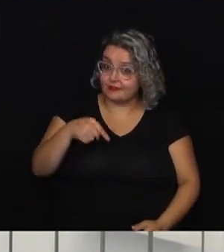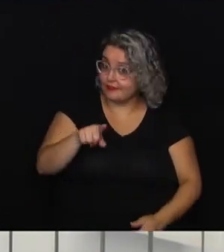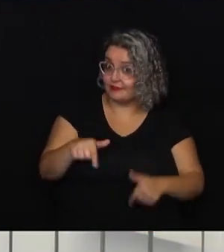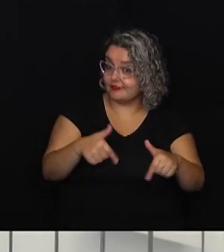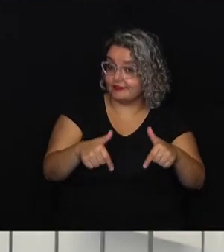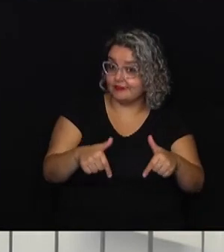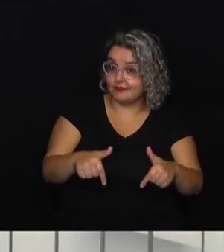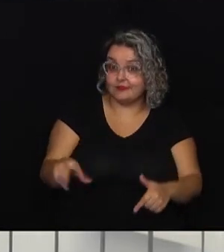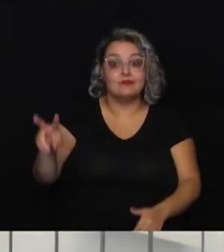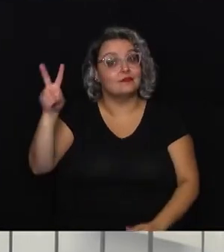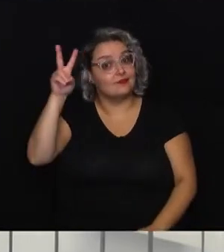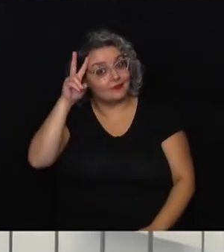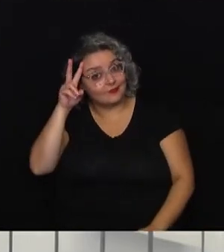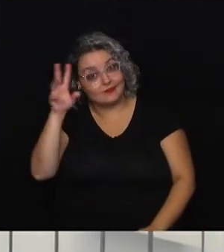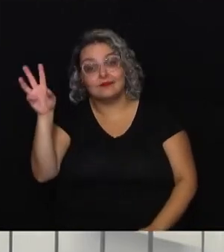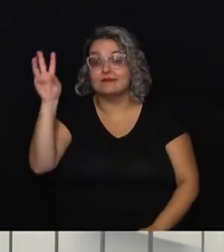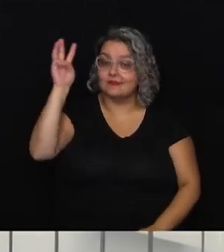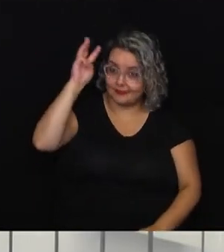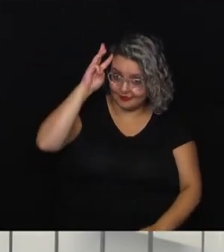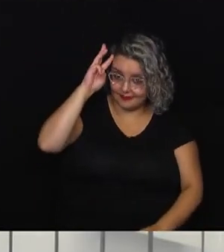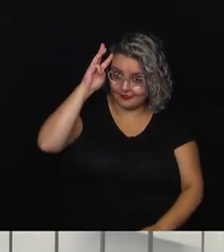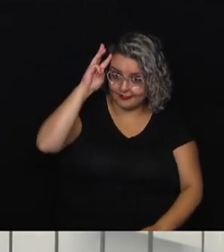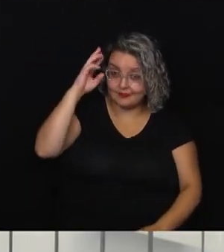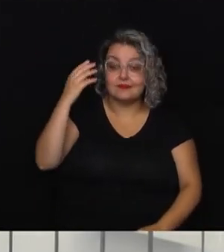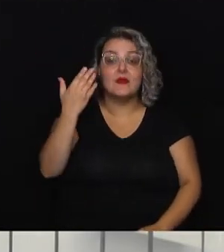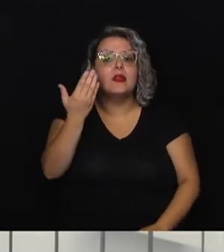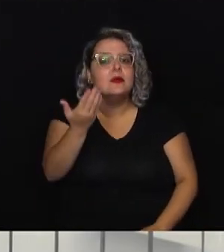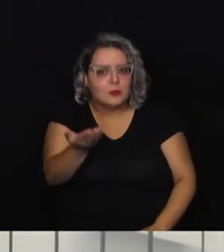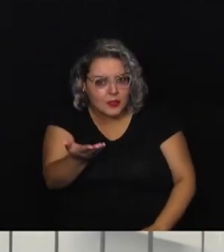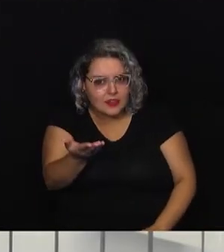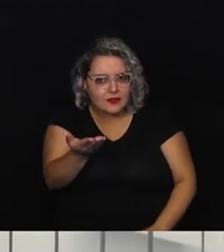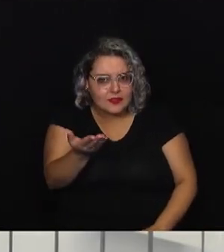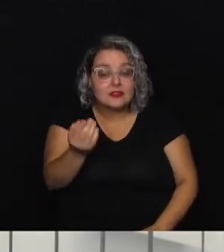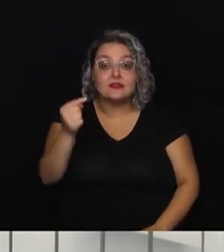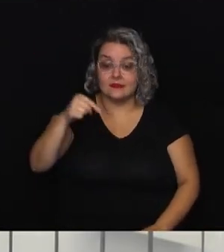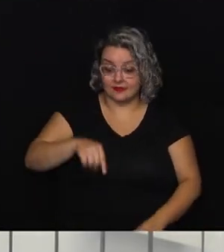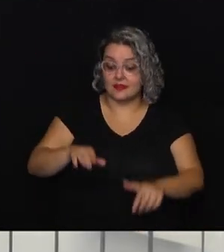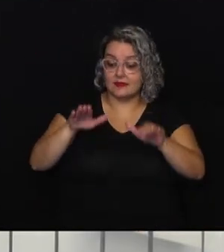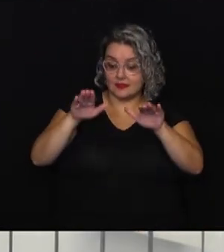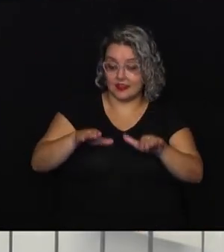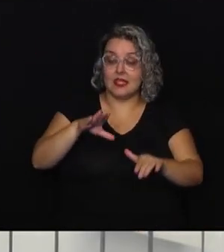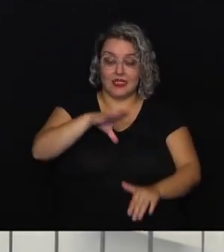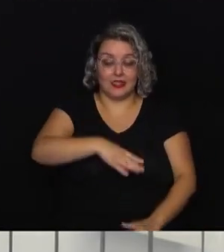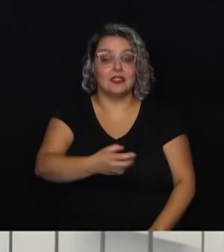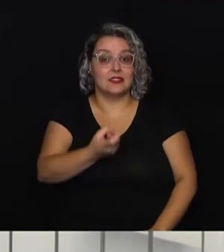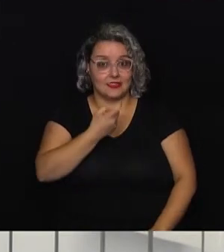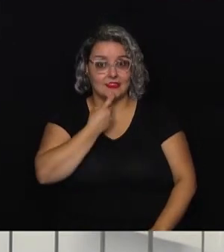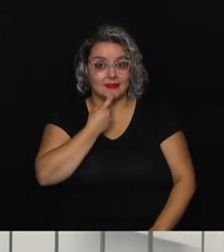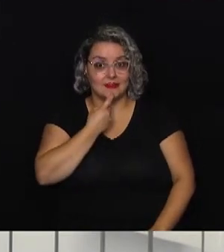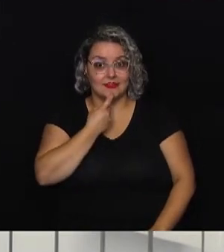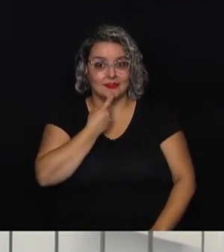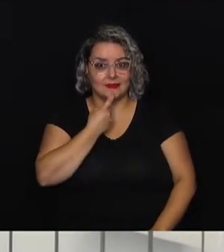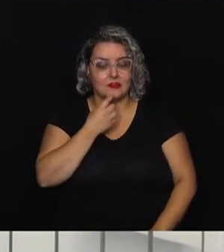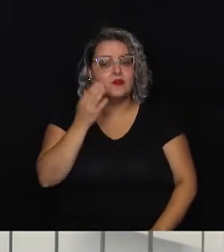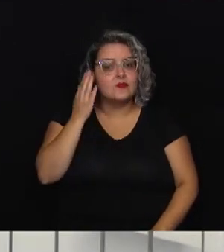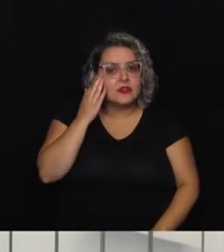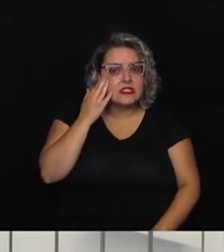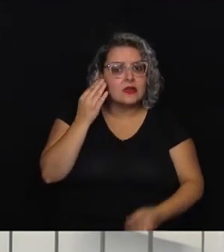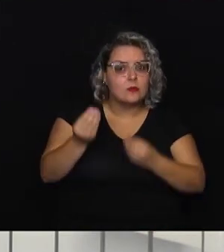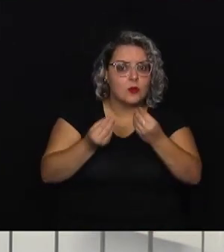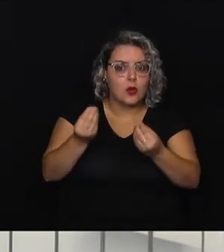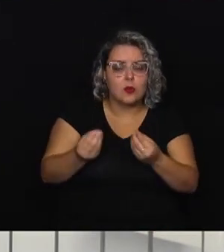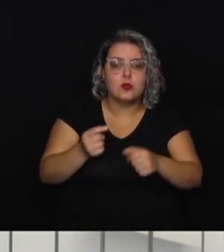na segunda-feira, na terça-feira. E para você que vai ficar aqui na cidade de Campinas, você sabe como vão ficar